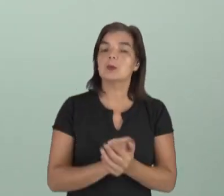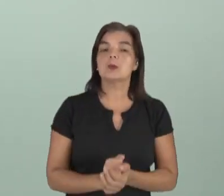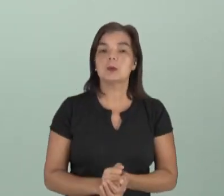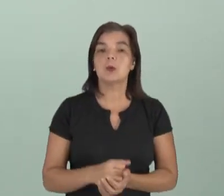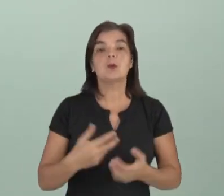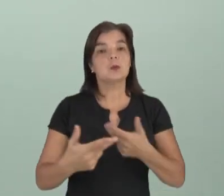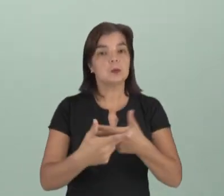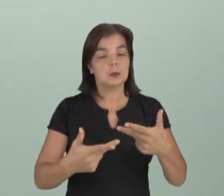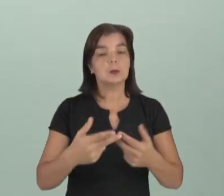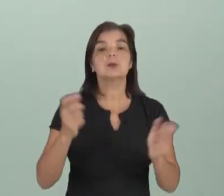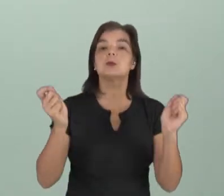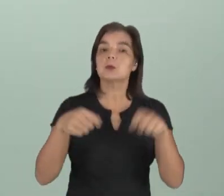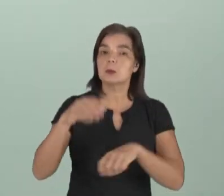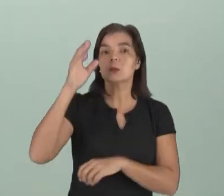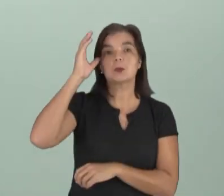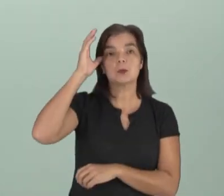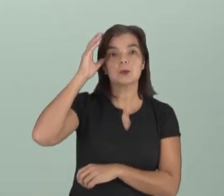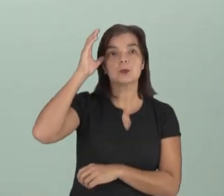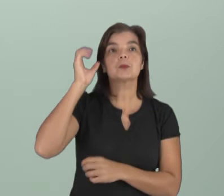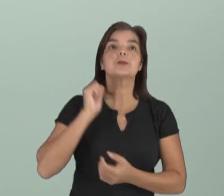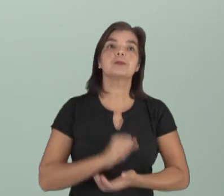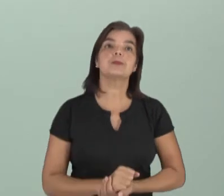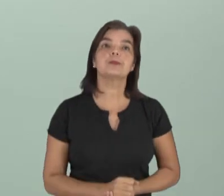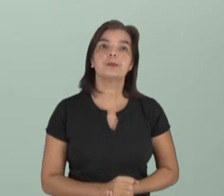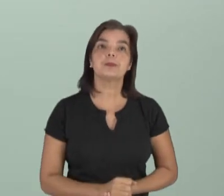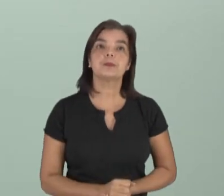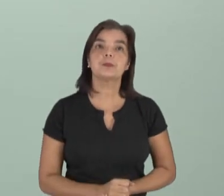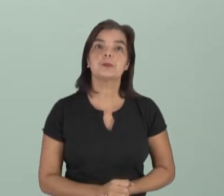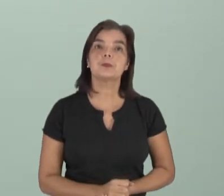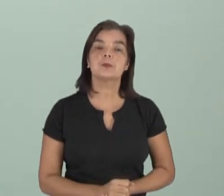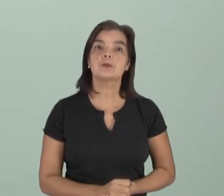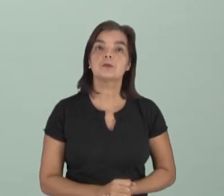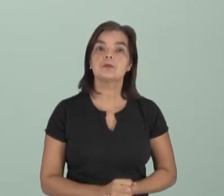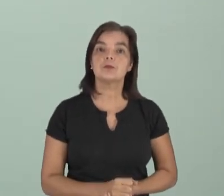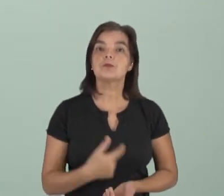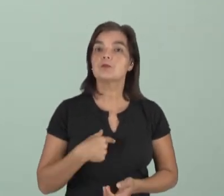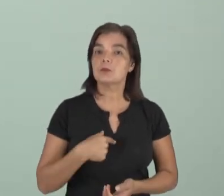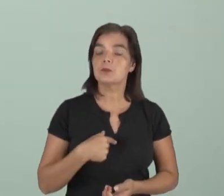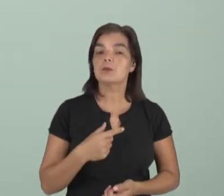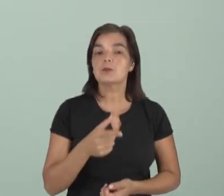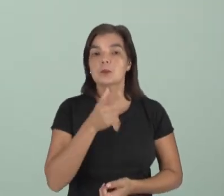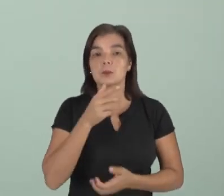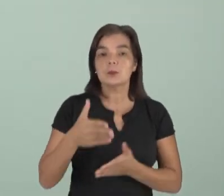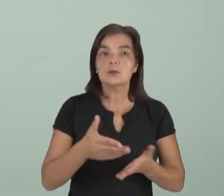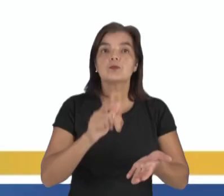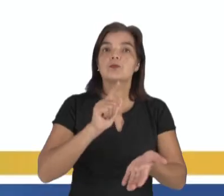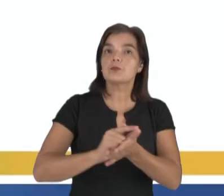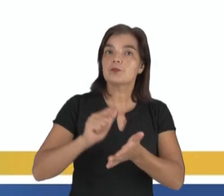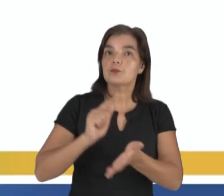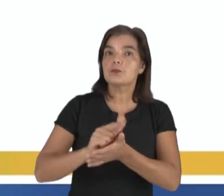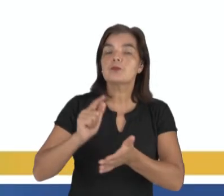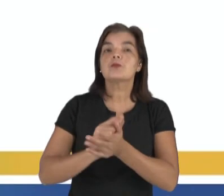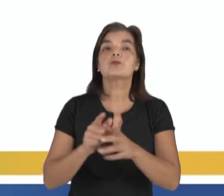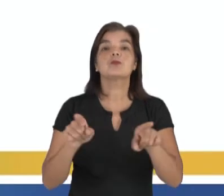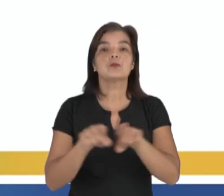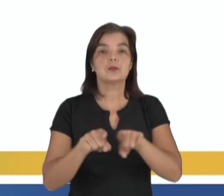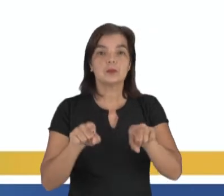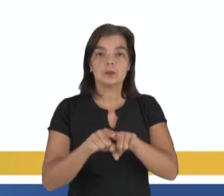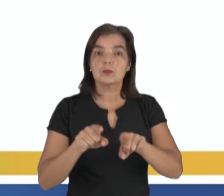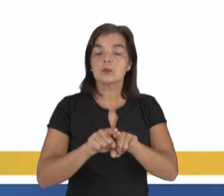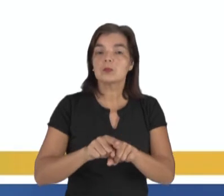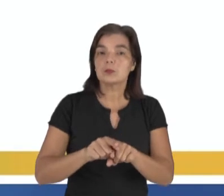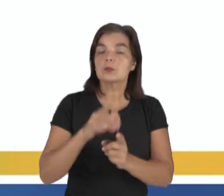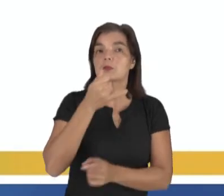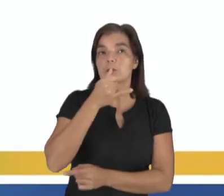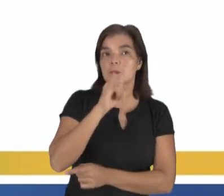formas conscientes que nós podemos ter. Opção por fontes limpas de produção de energia que não gerem